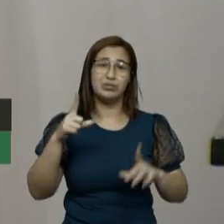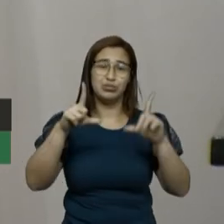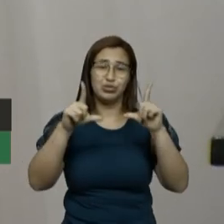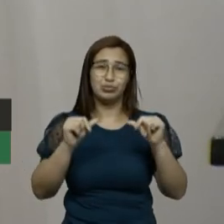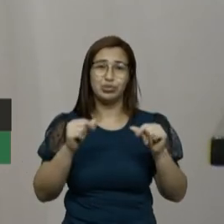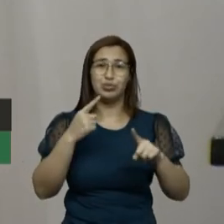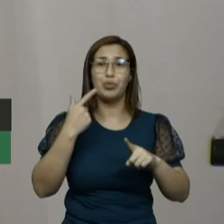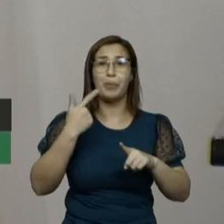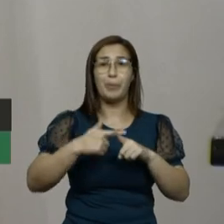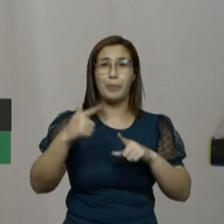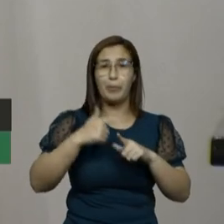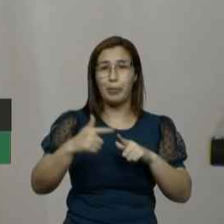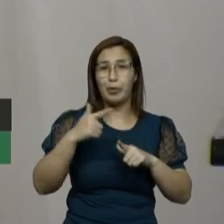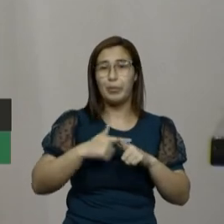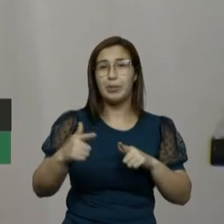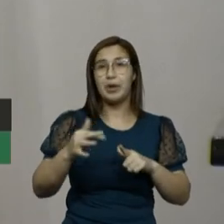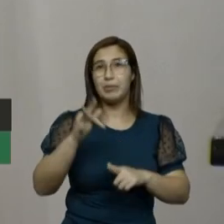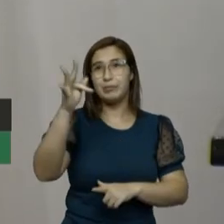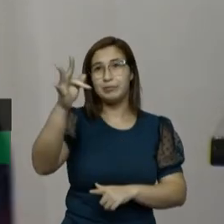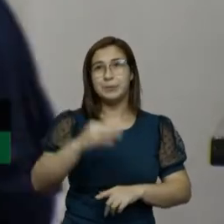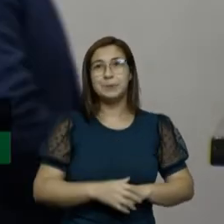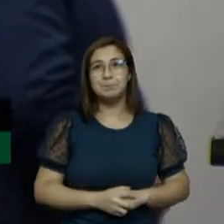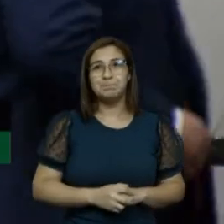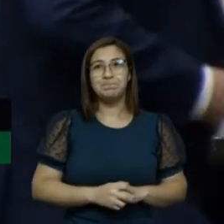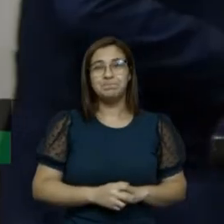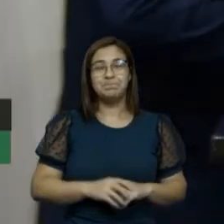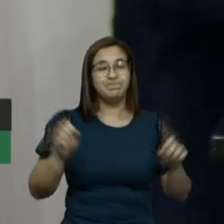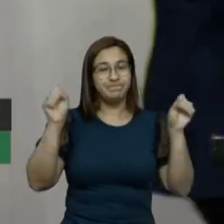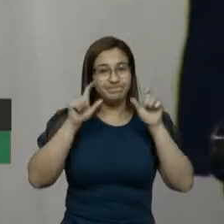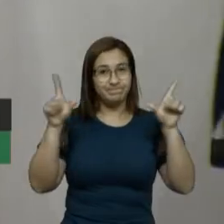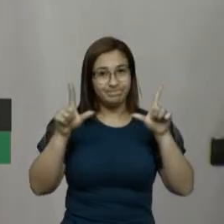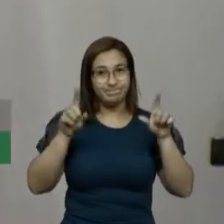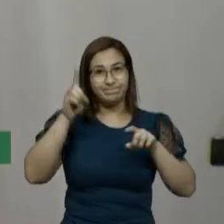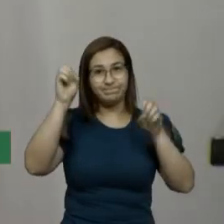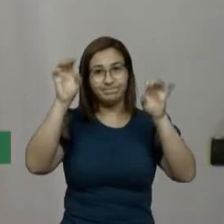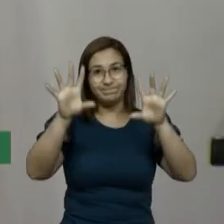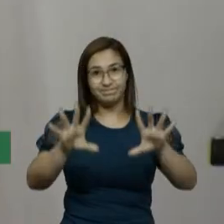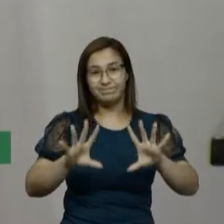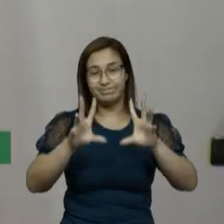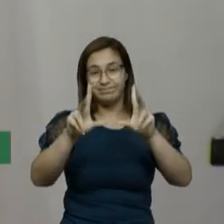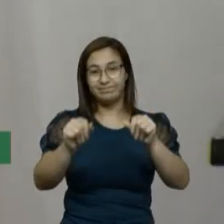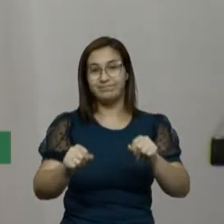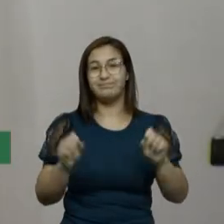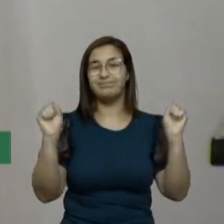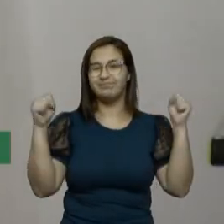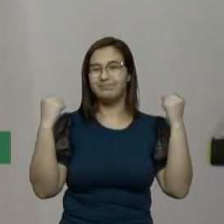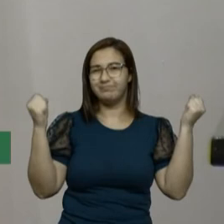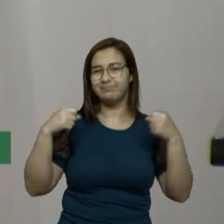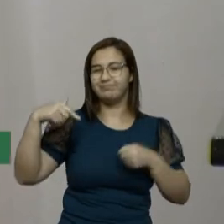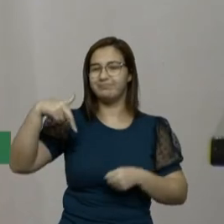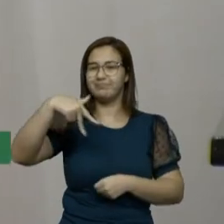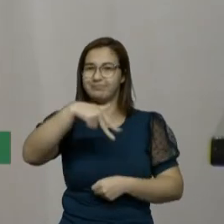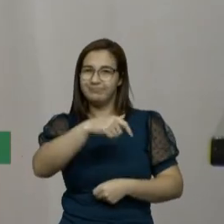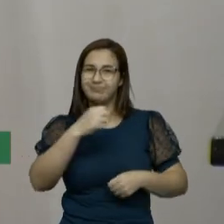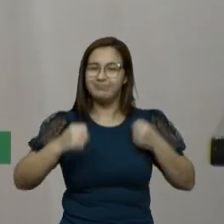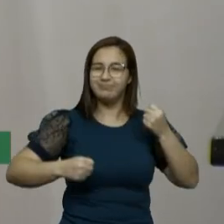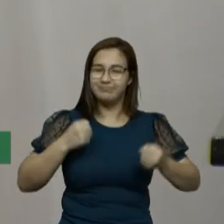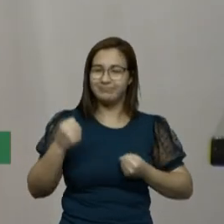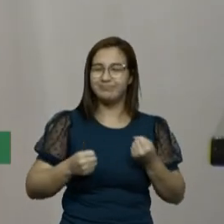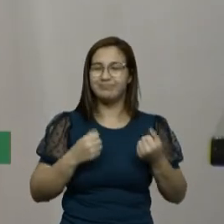de alta complexidade lá na frente. Então, que fique o nosso alerta, que Deus abençoe todo mundo. Muita atividade física, muito exercício na vida das